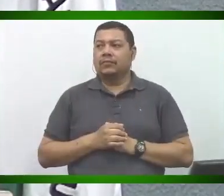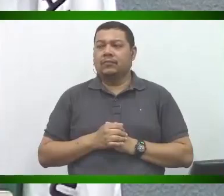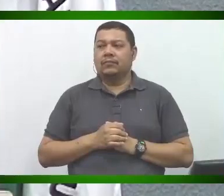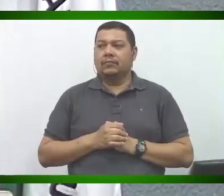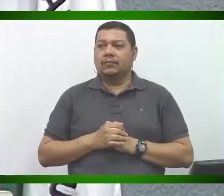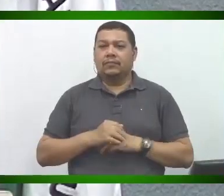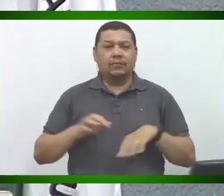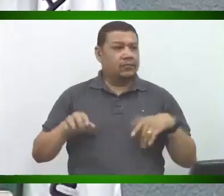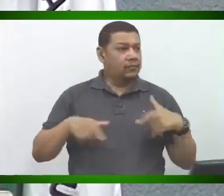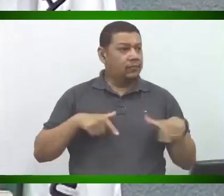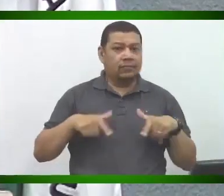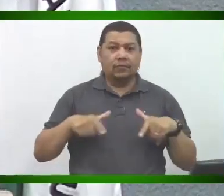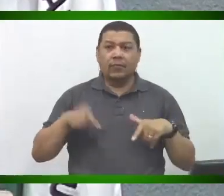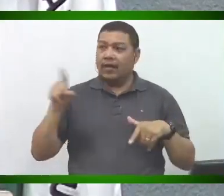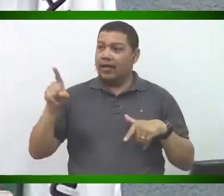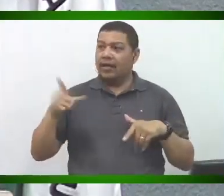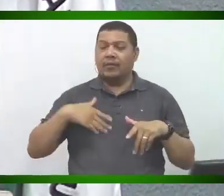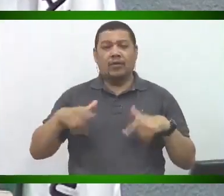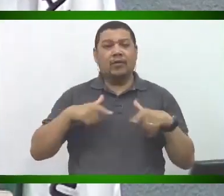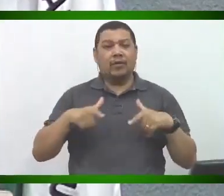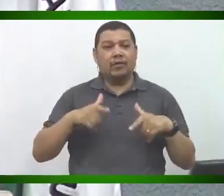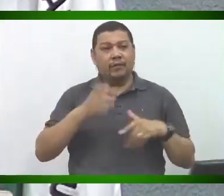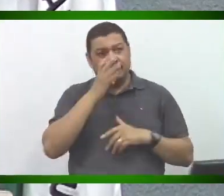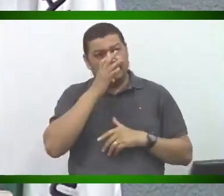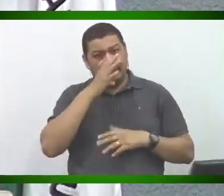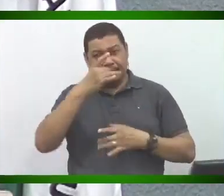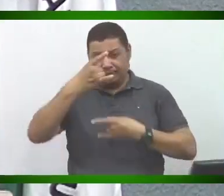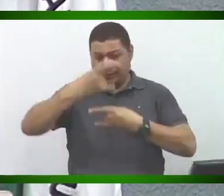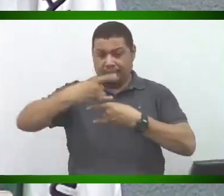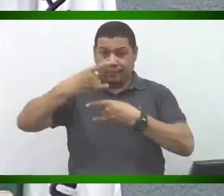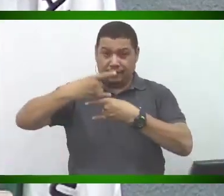Henrique, lá no meu plantão assistindo aquela live.